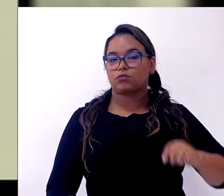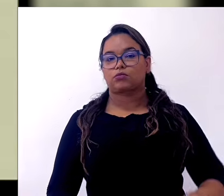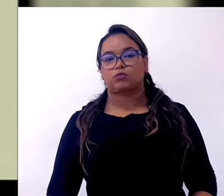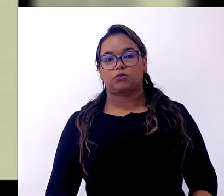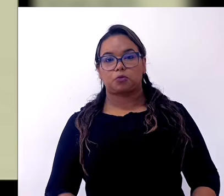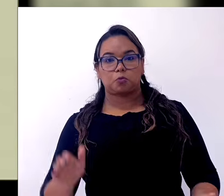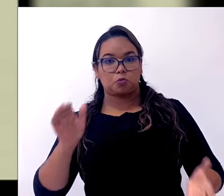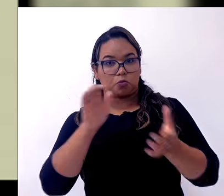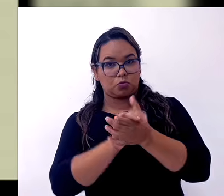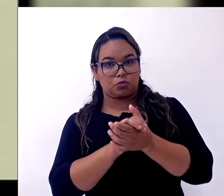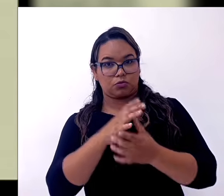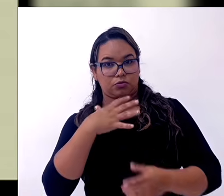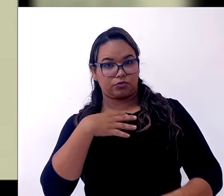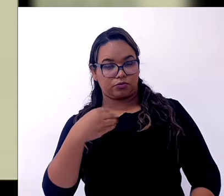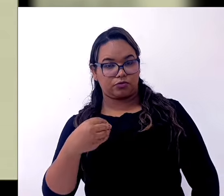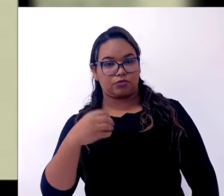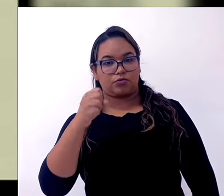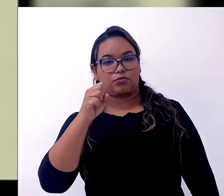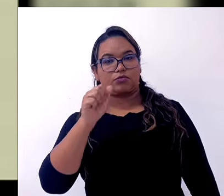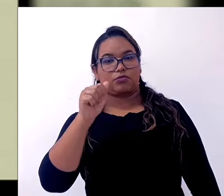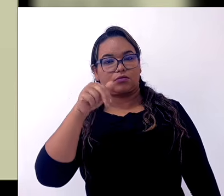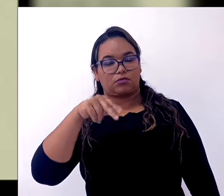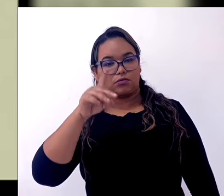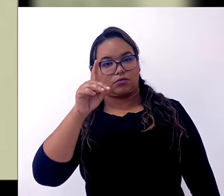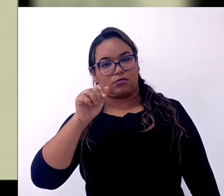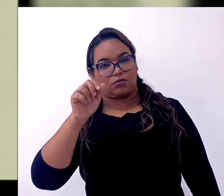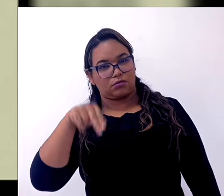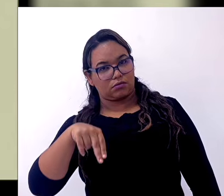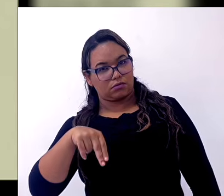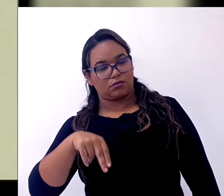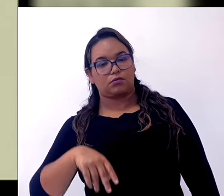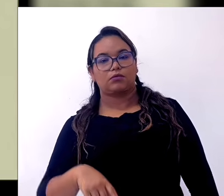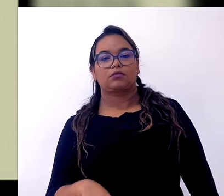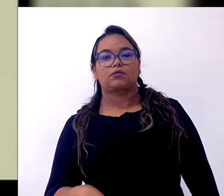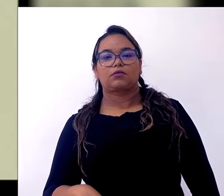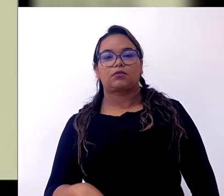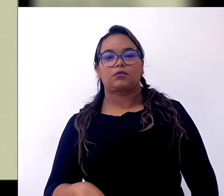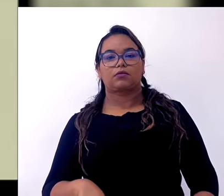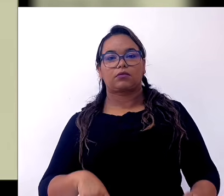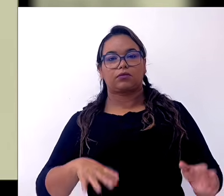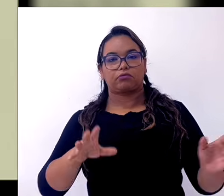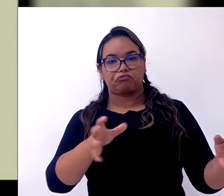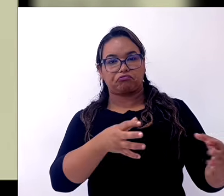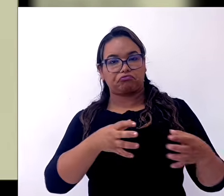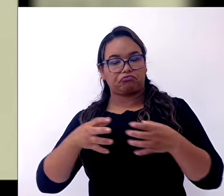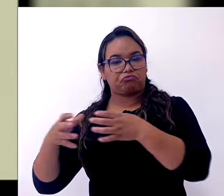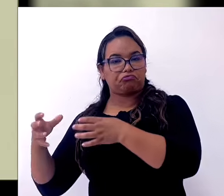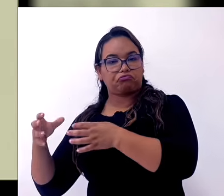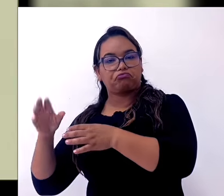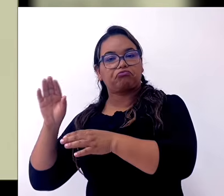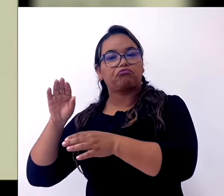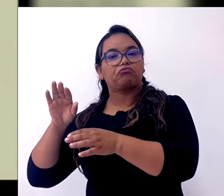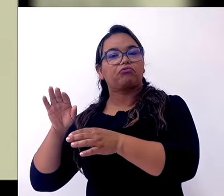300. E aqui a princesa Beatriz e o príncipe Bertil, A rainha, é claro, o